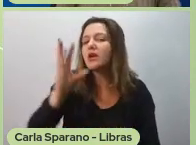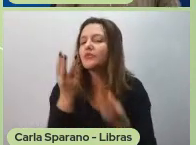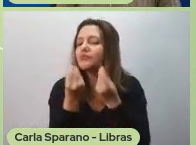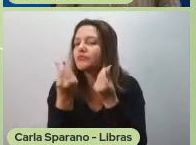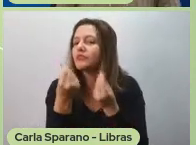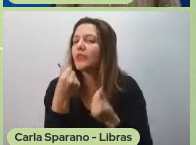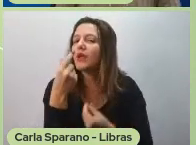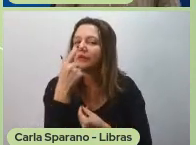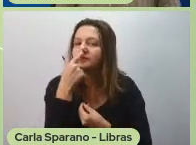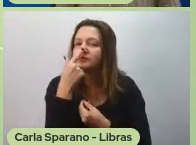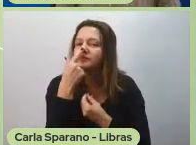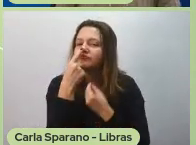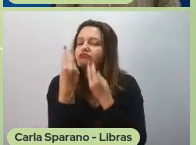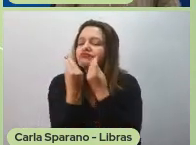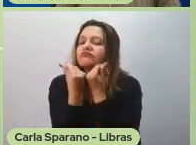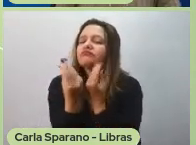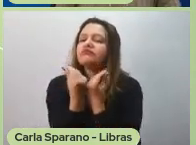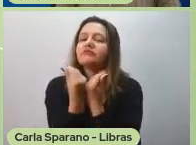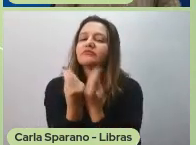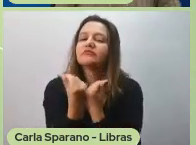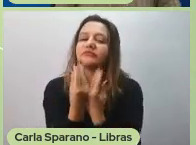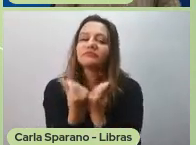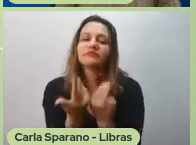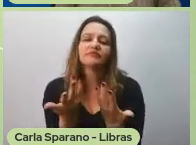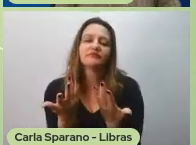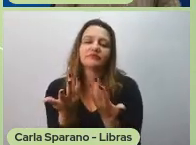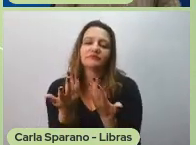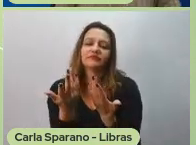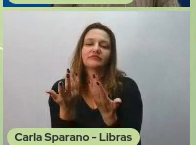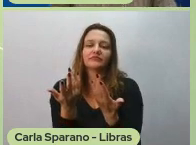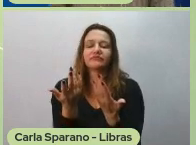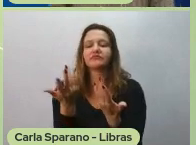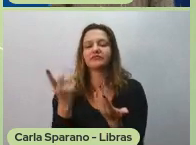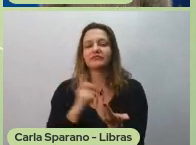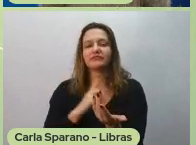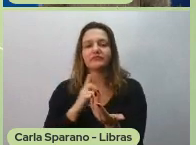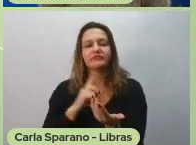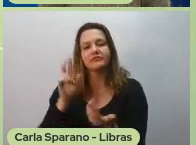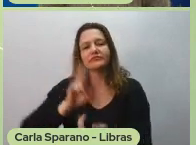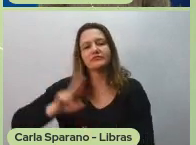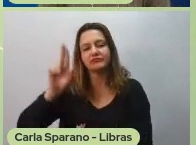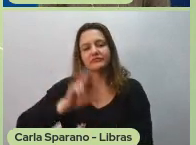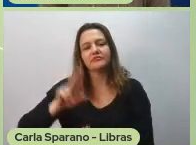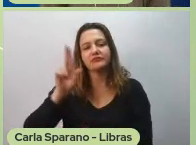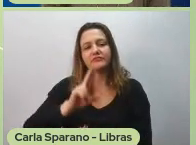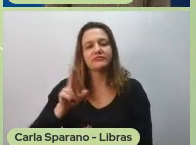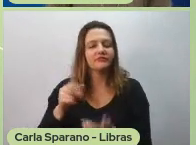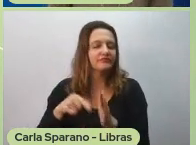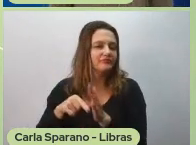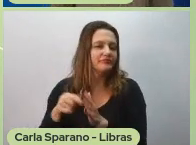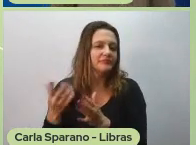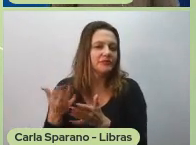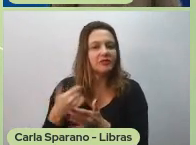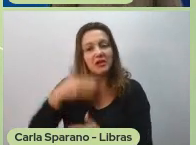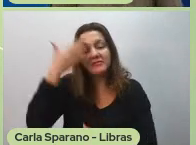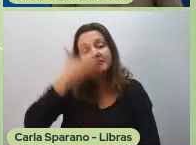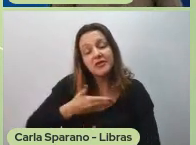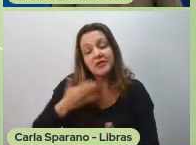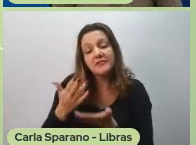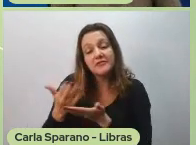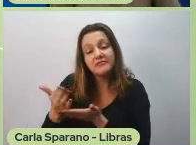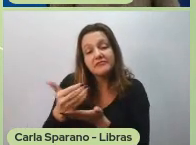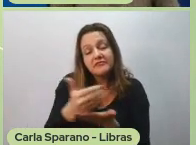intuitiva, isso é um absurdo, não sei, isso não está desconsiderando a questão de usar fatos e dados e ter